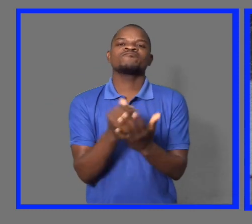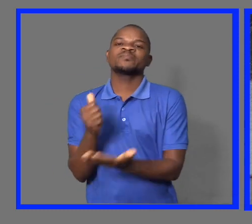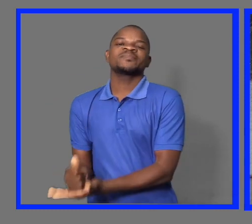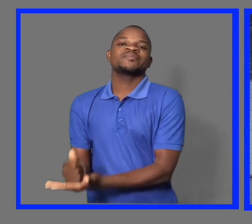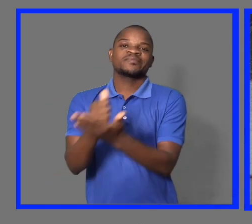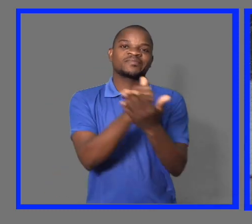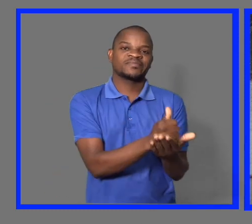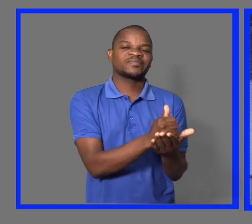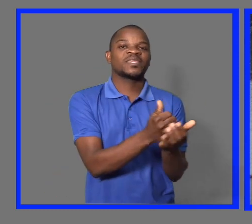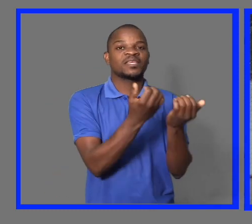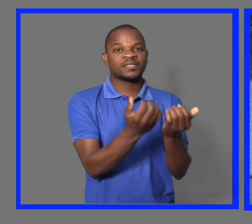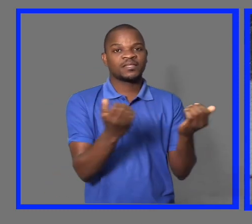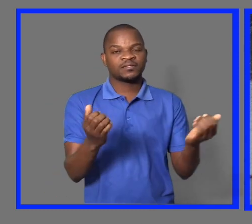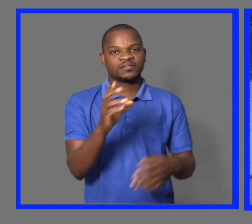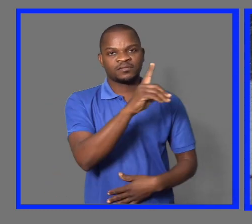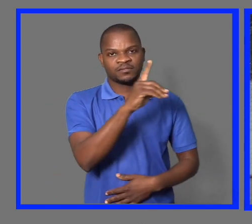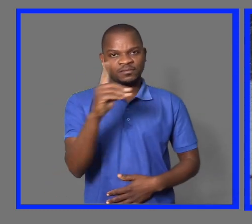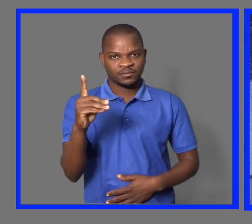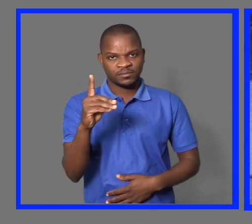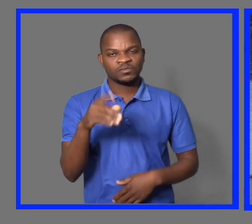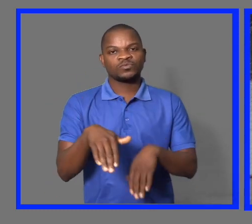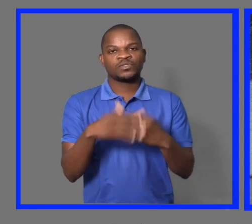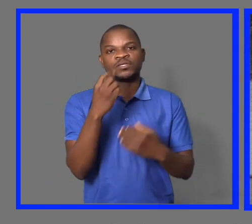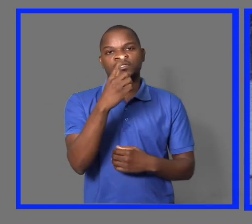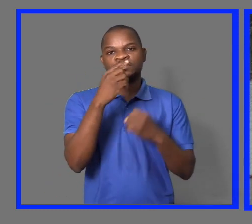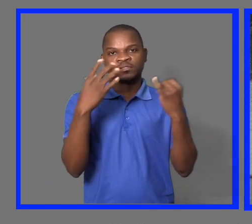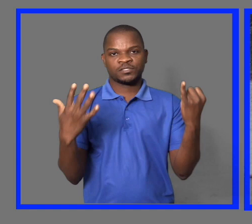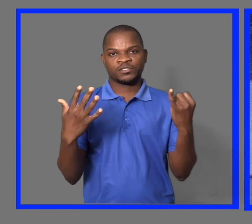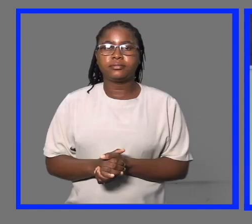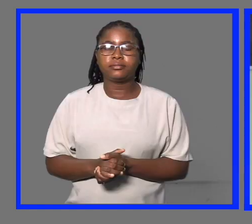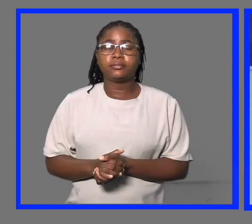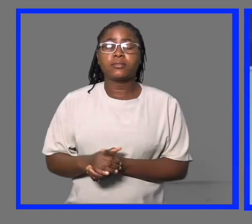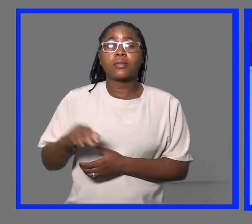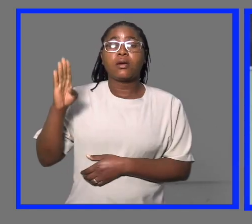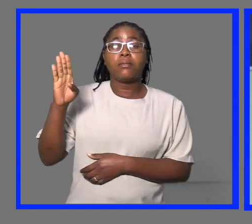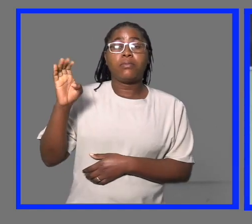para reforçar esse sorriso, ainda que de forma diferente, um dia a dia a